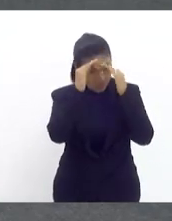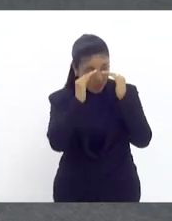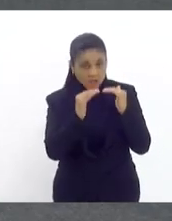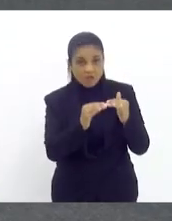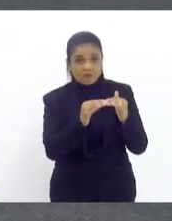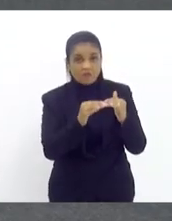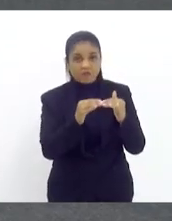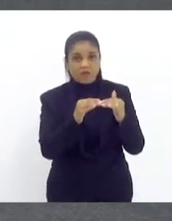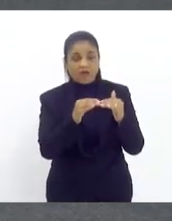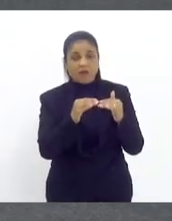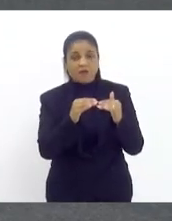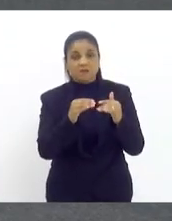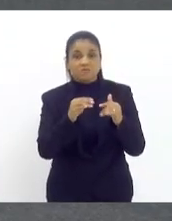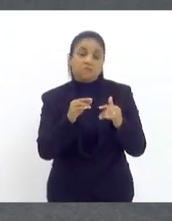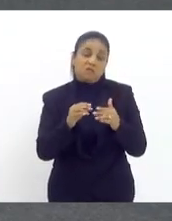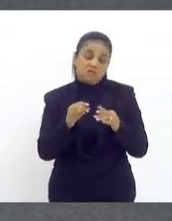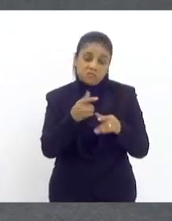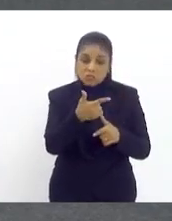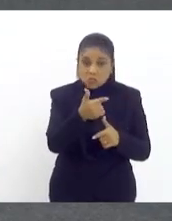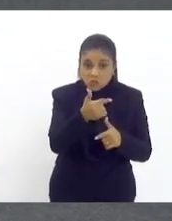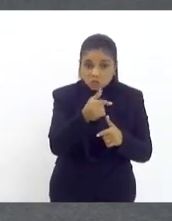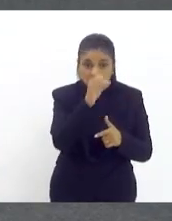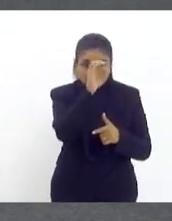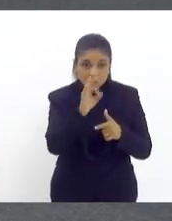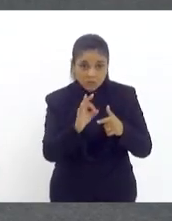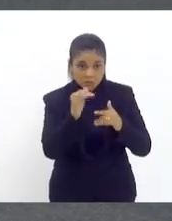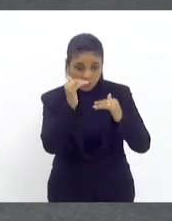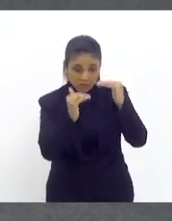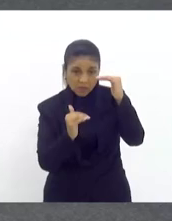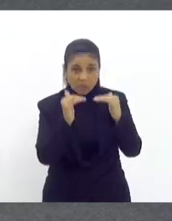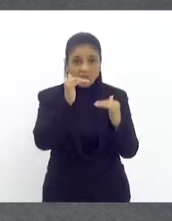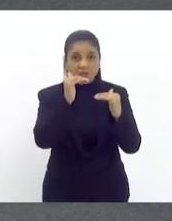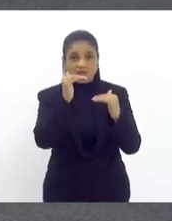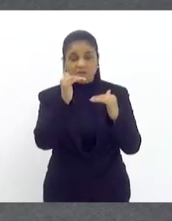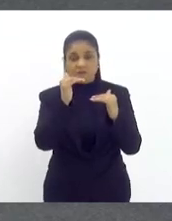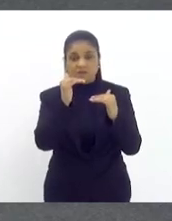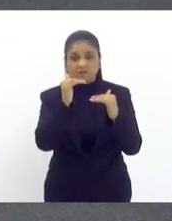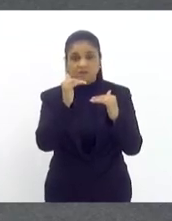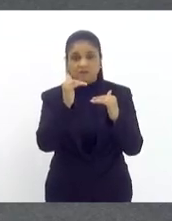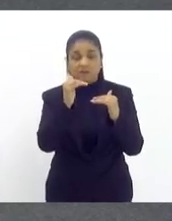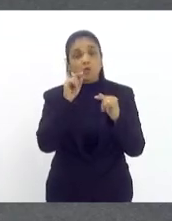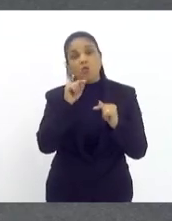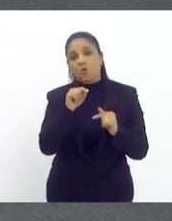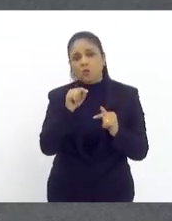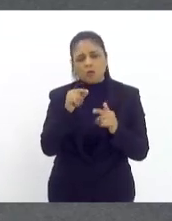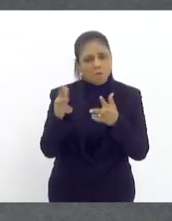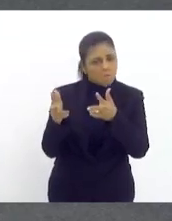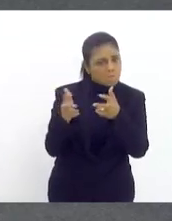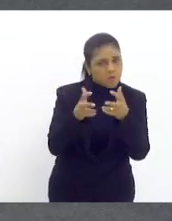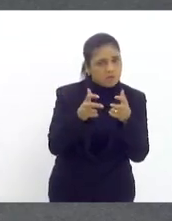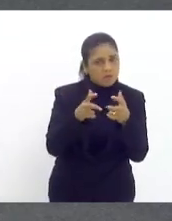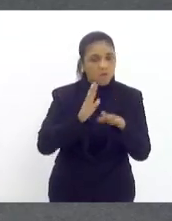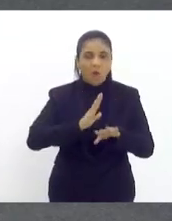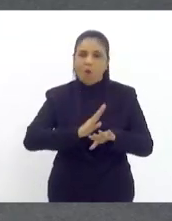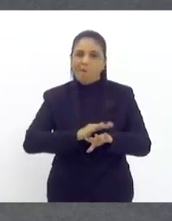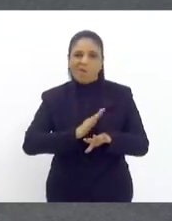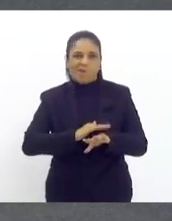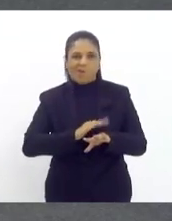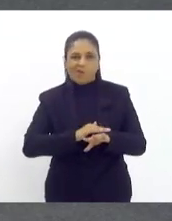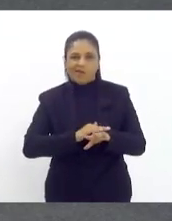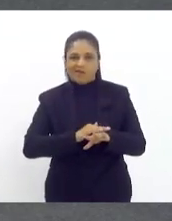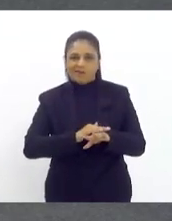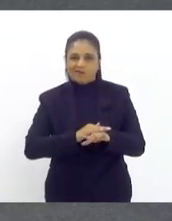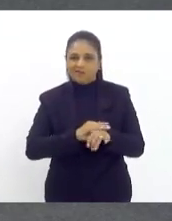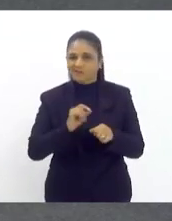interstício de 12% em todos os níveis coisa que ao que parece até esse momento não